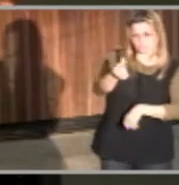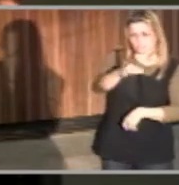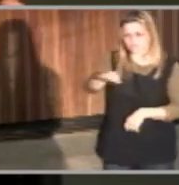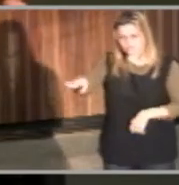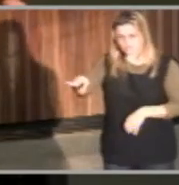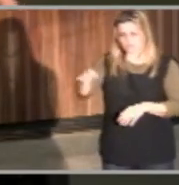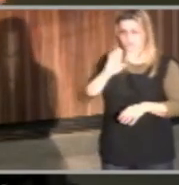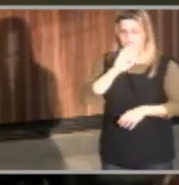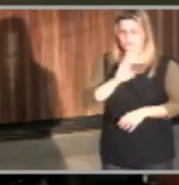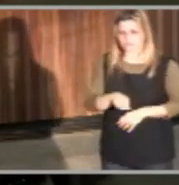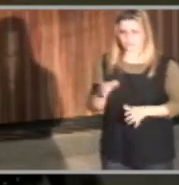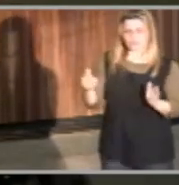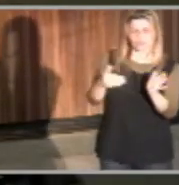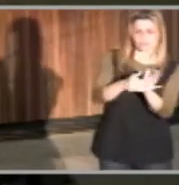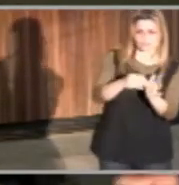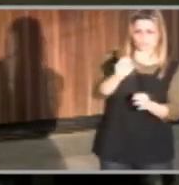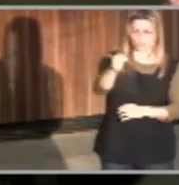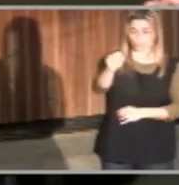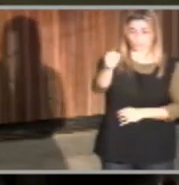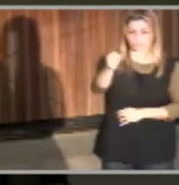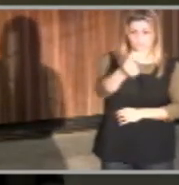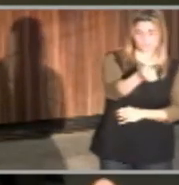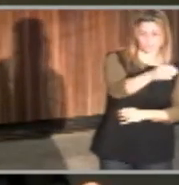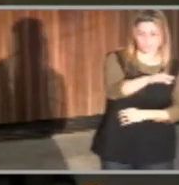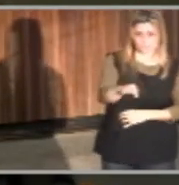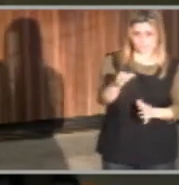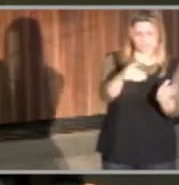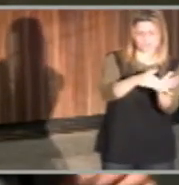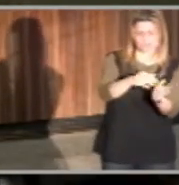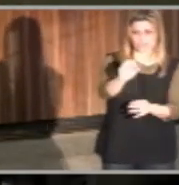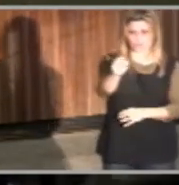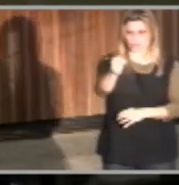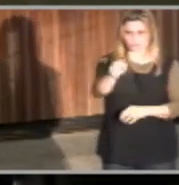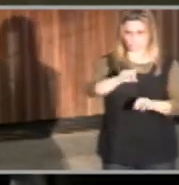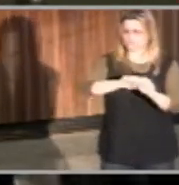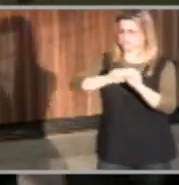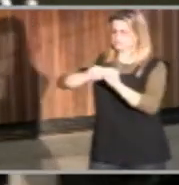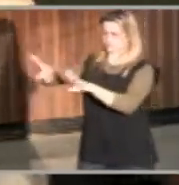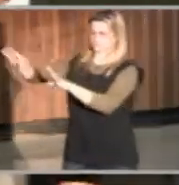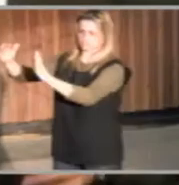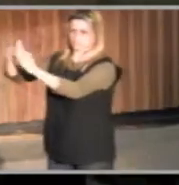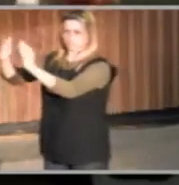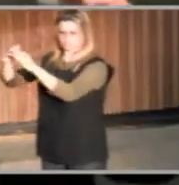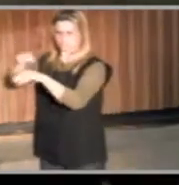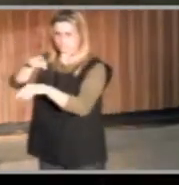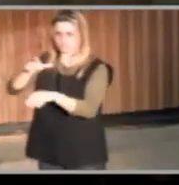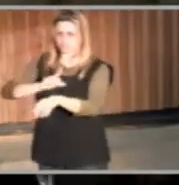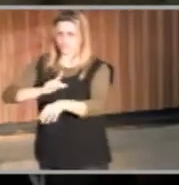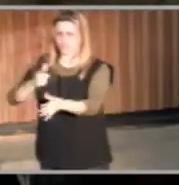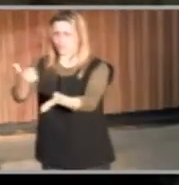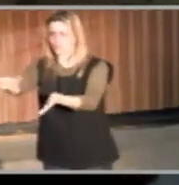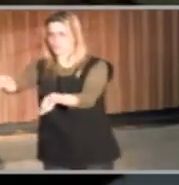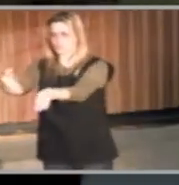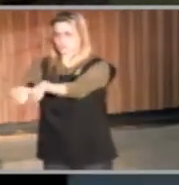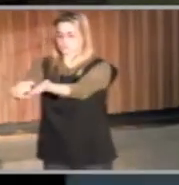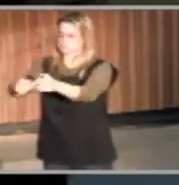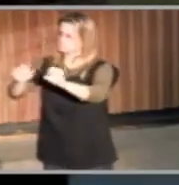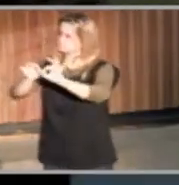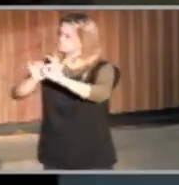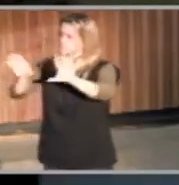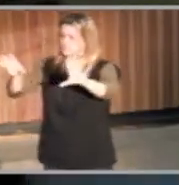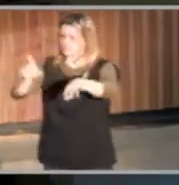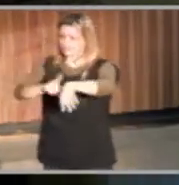da tarde, às 20 horas, termina em ponto 20 horas, você vai para casa, se você tem um outro compromisso e tal, e esse é um tempo da